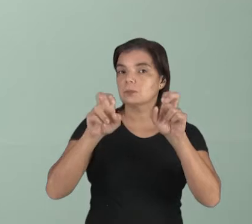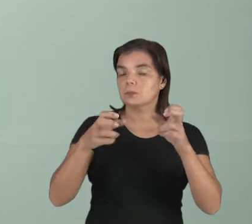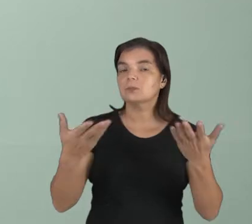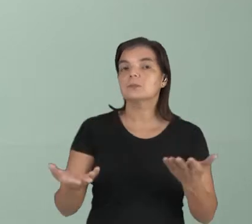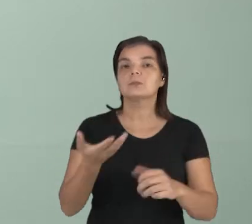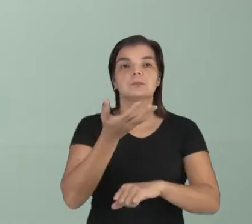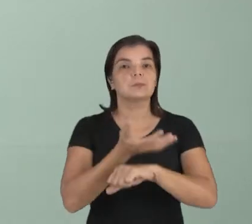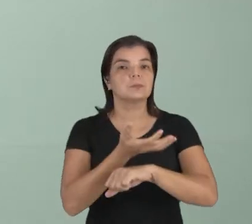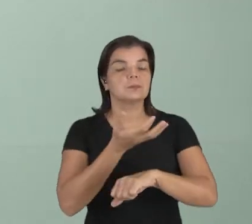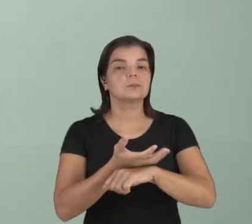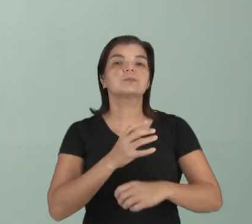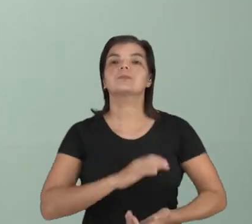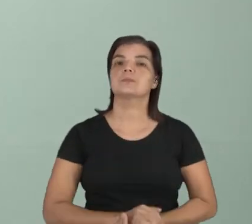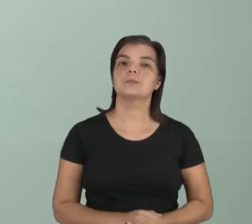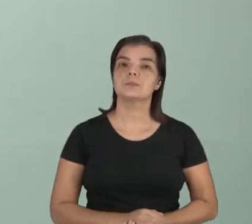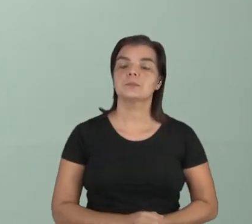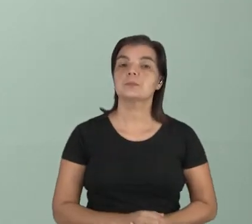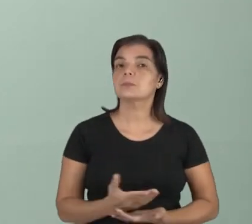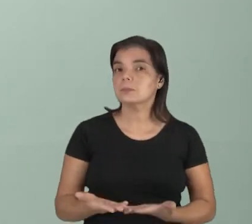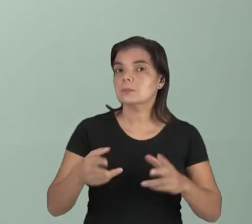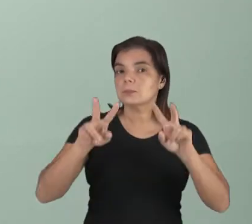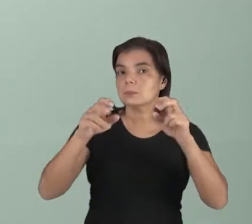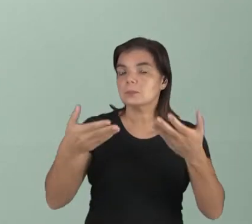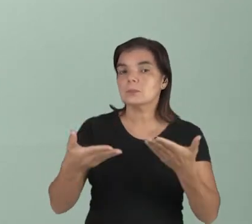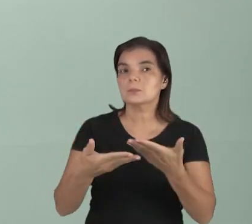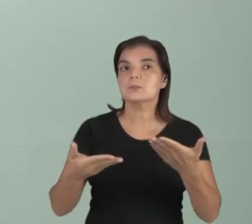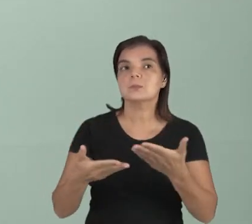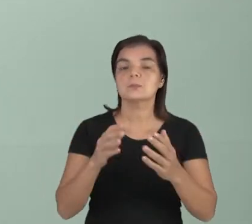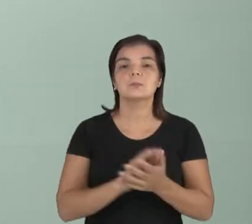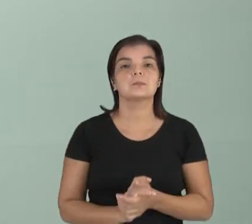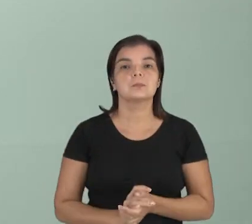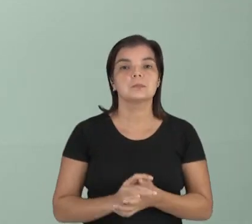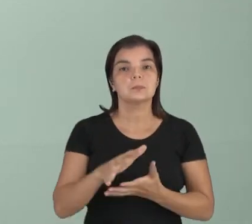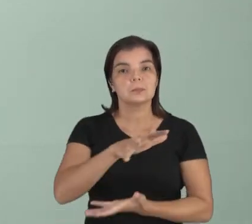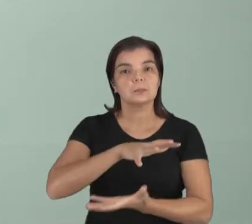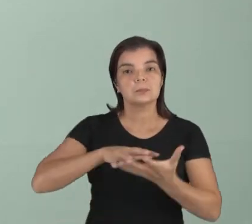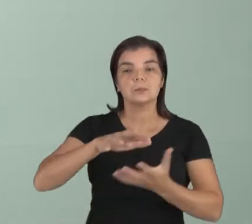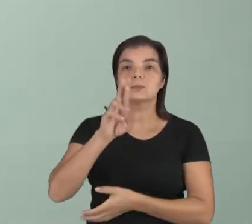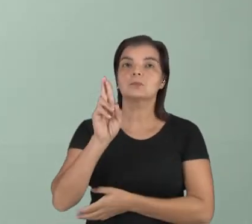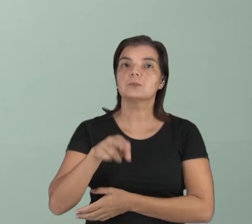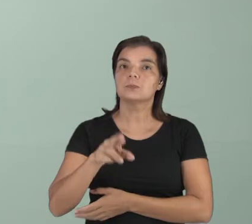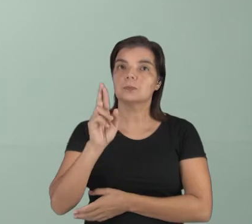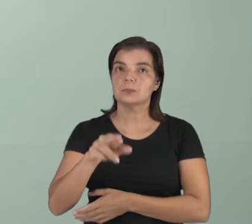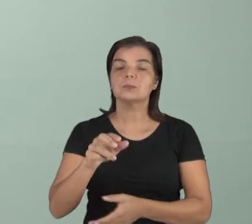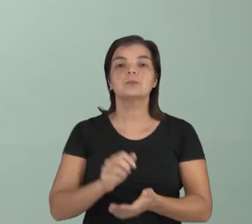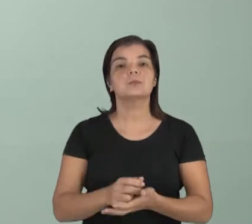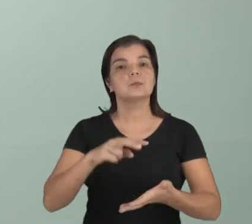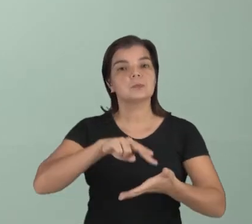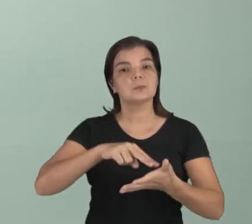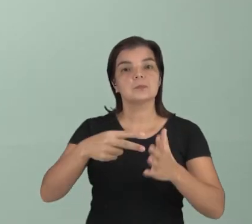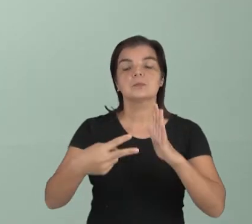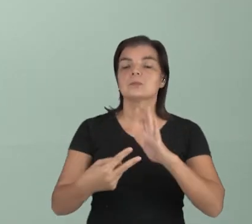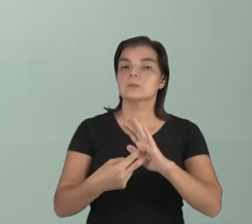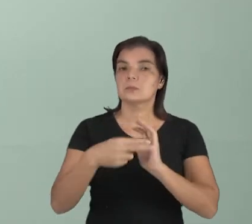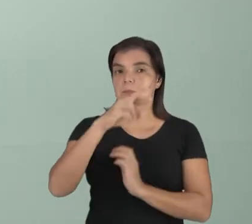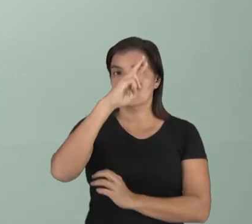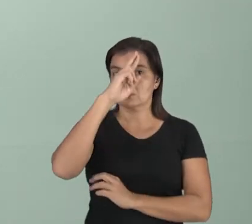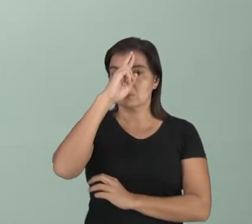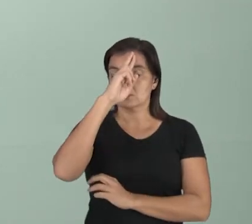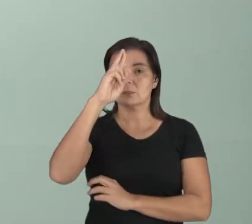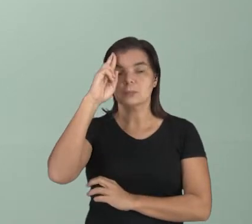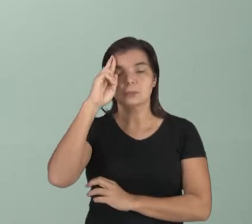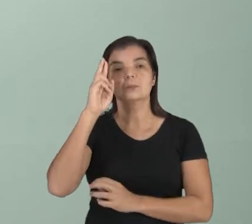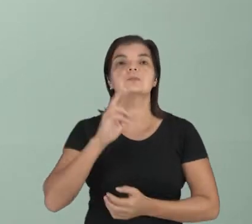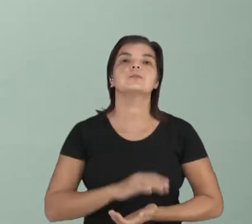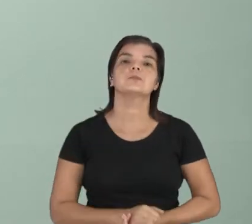nossa disciplina. Pessoal, o nosso assunto de hoje é acerca da Revolução Russa, né? E o seu